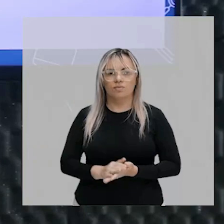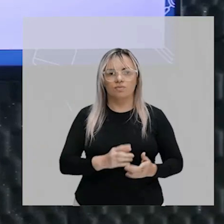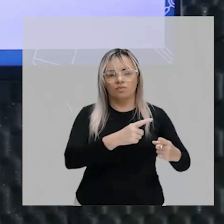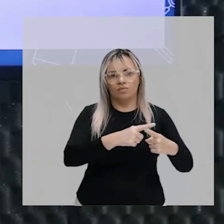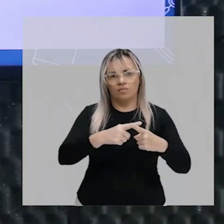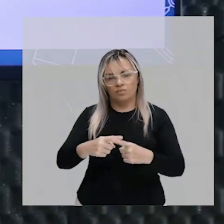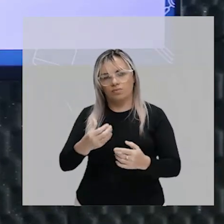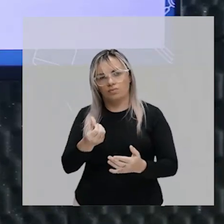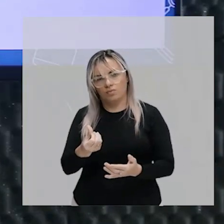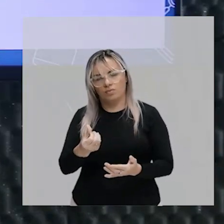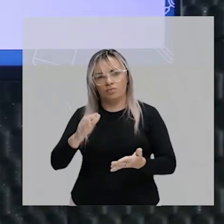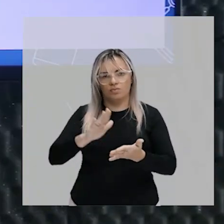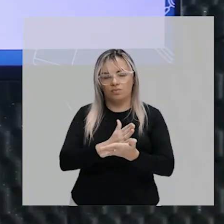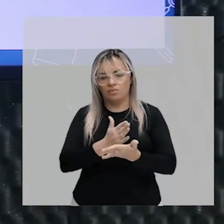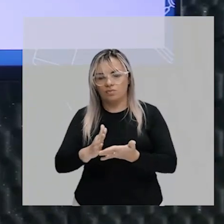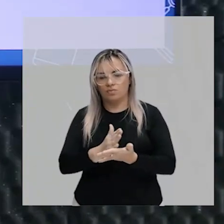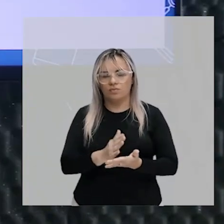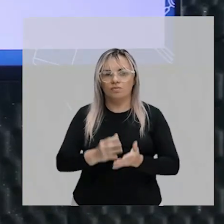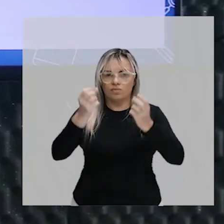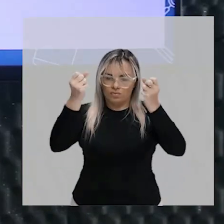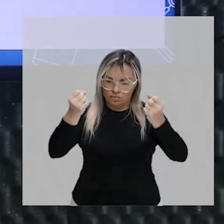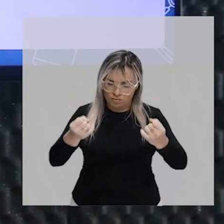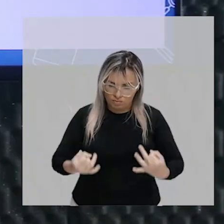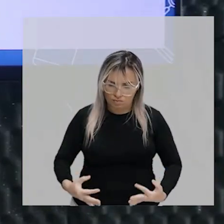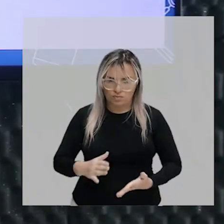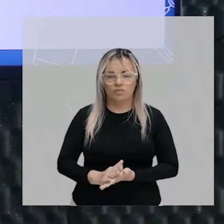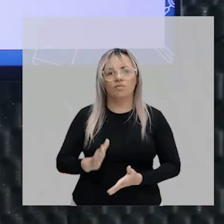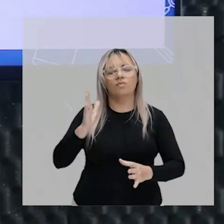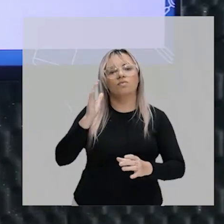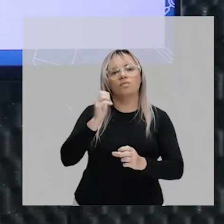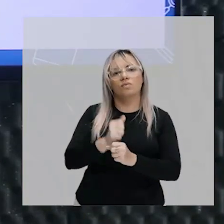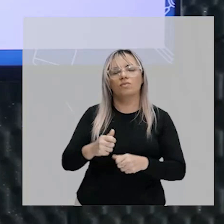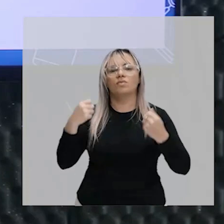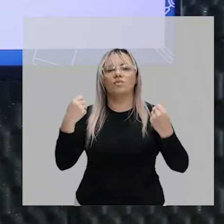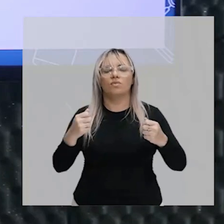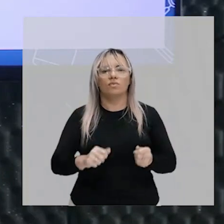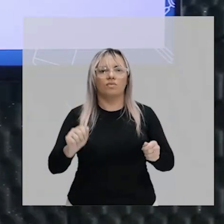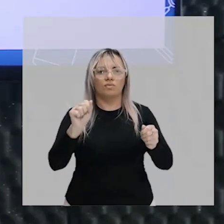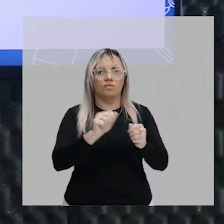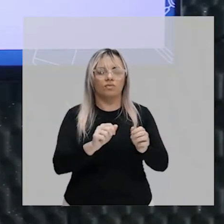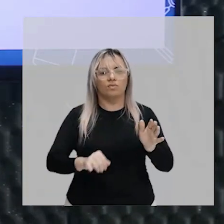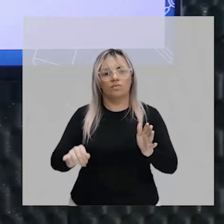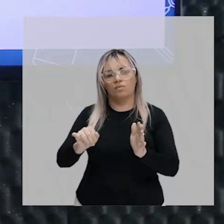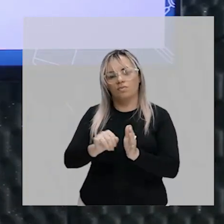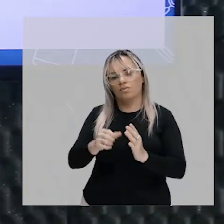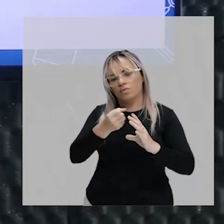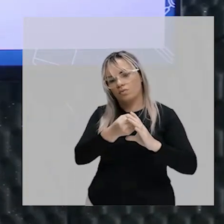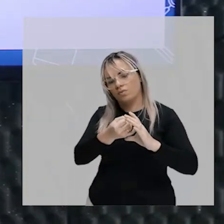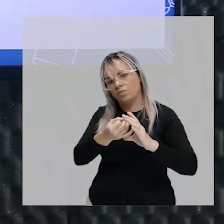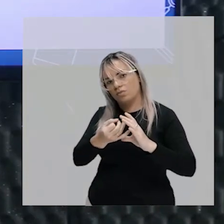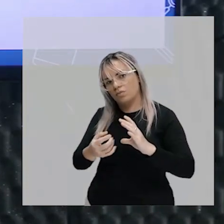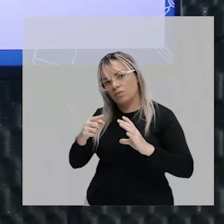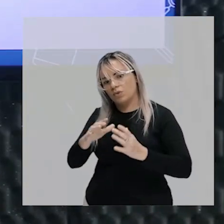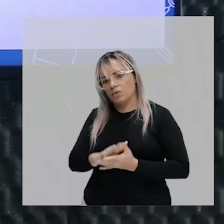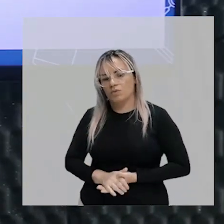são esses que foram postos e inclusive já explicados a continha que você faz para identificar esses elementos